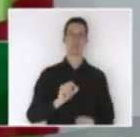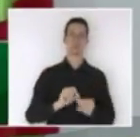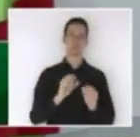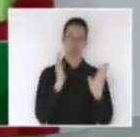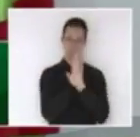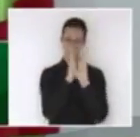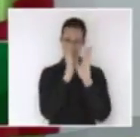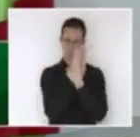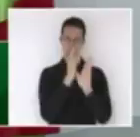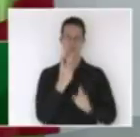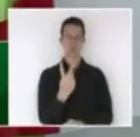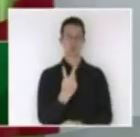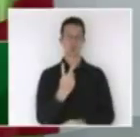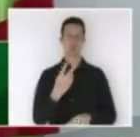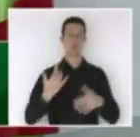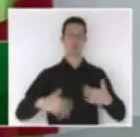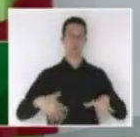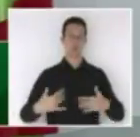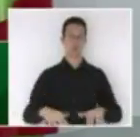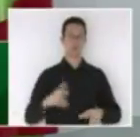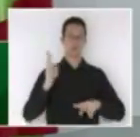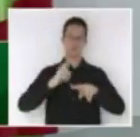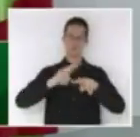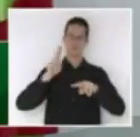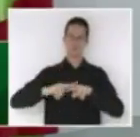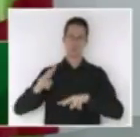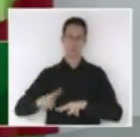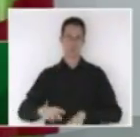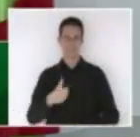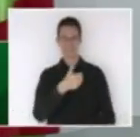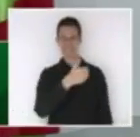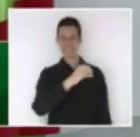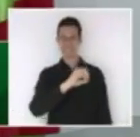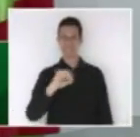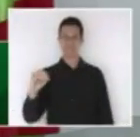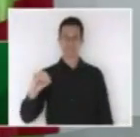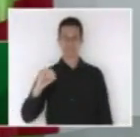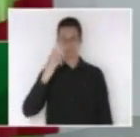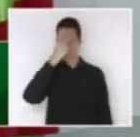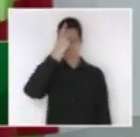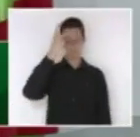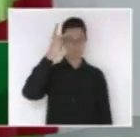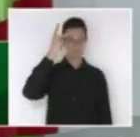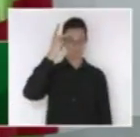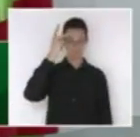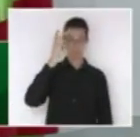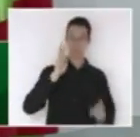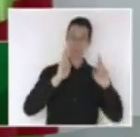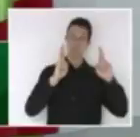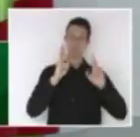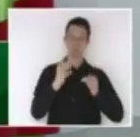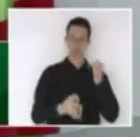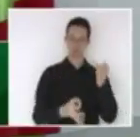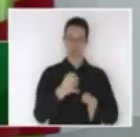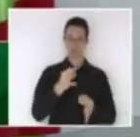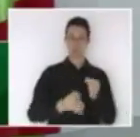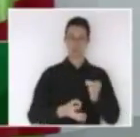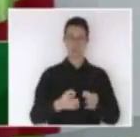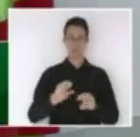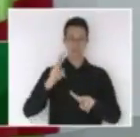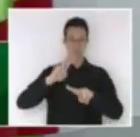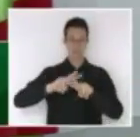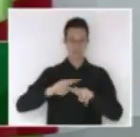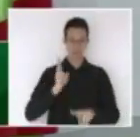de 100 pessoas e que se a justiça deixar preso esses autores